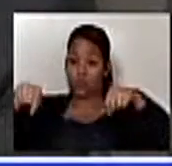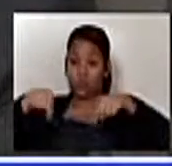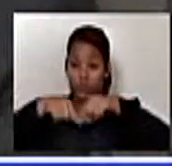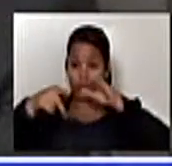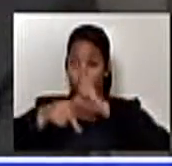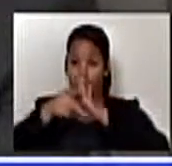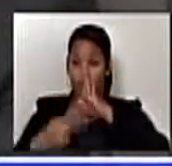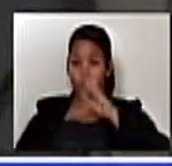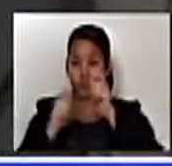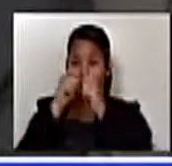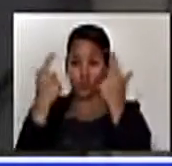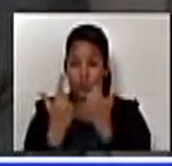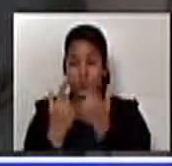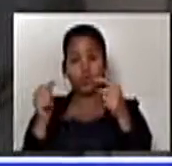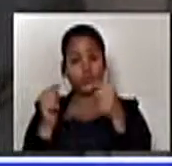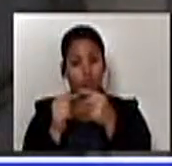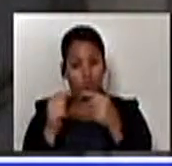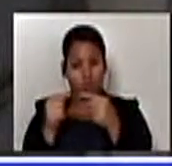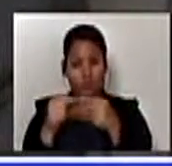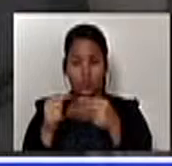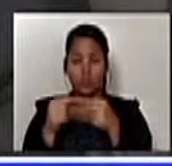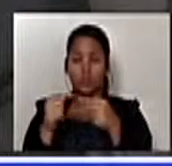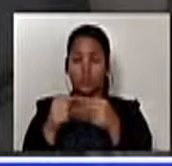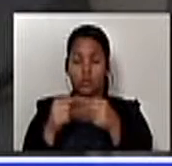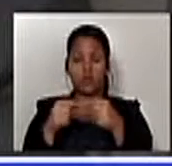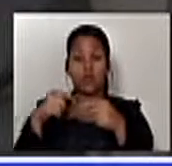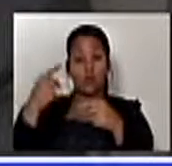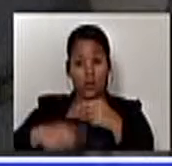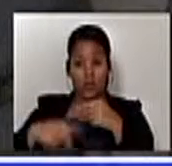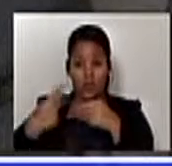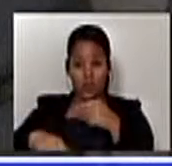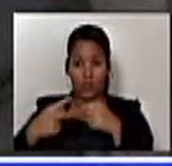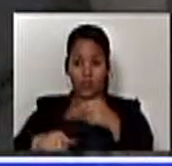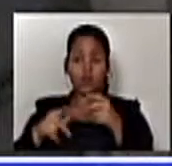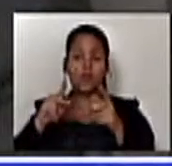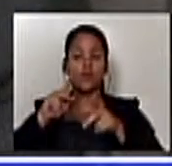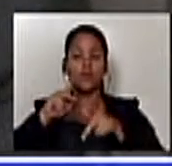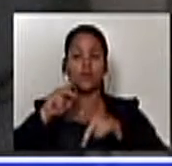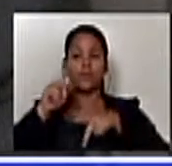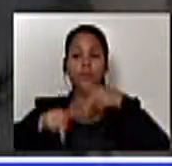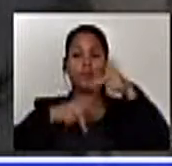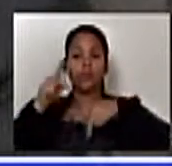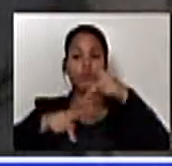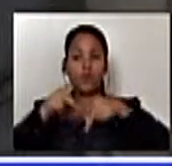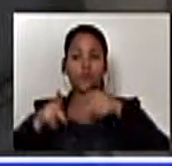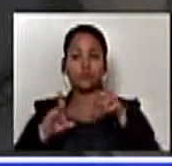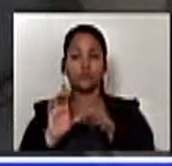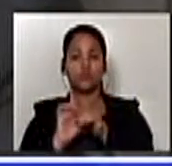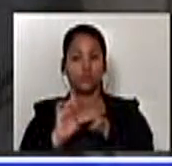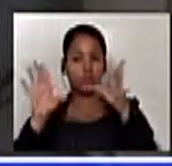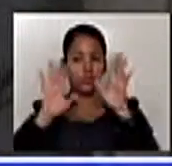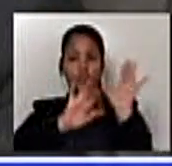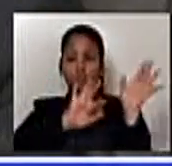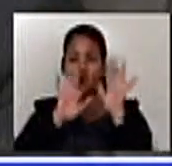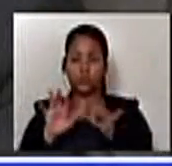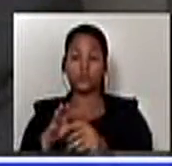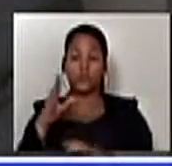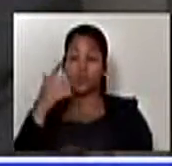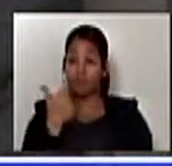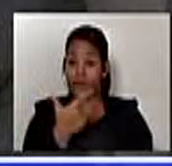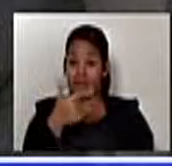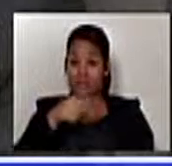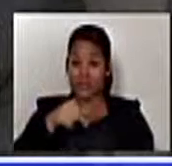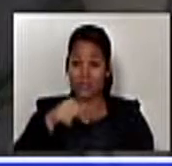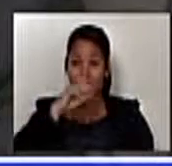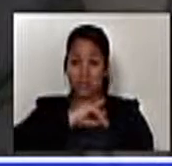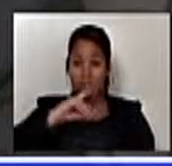Assembleia Legislativa, que aqui é a Casa do Povo, onde são 27 deputados são representantes do povo alagoano, e aqui a